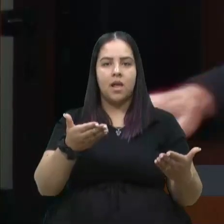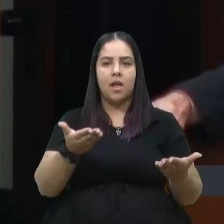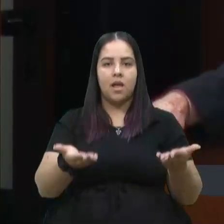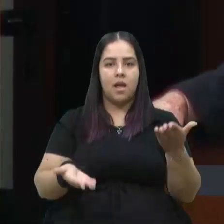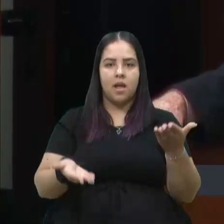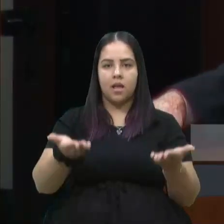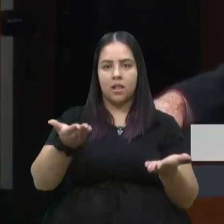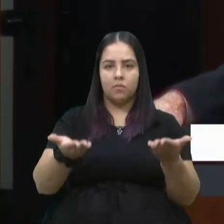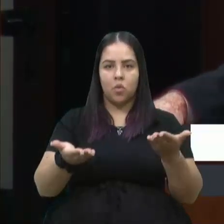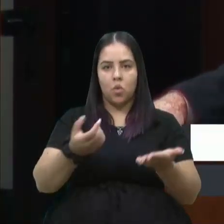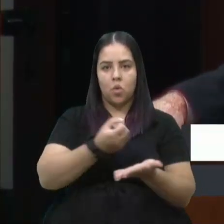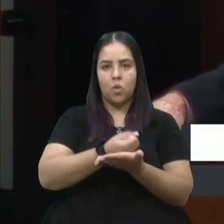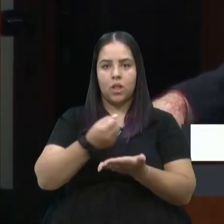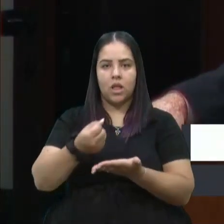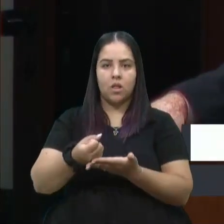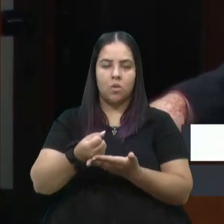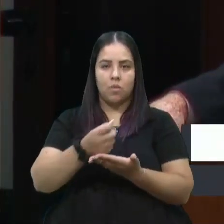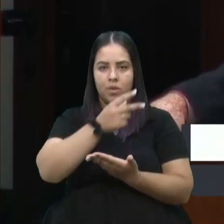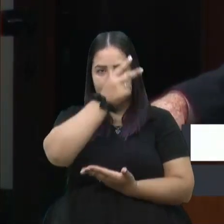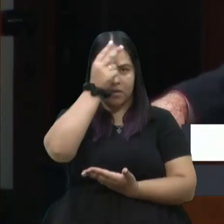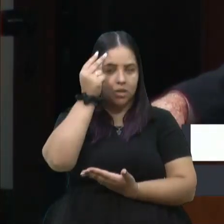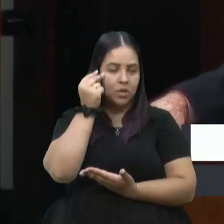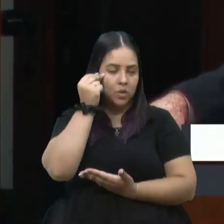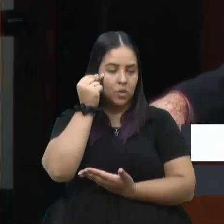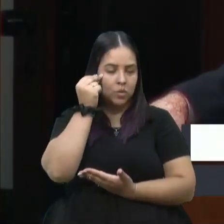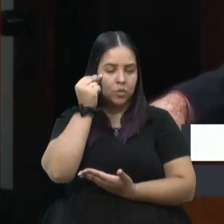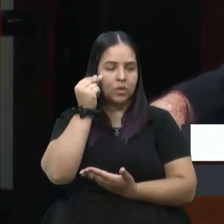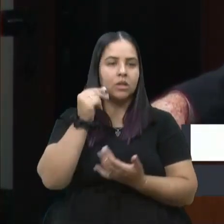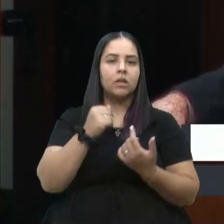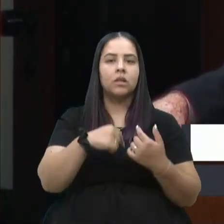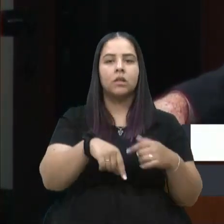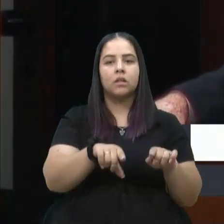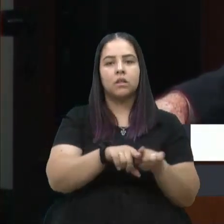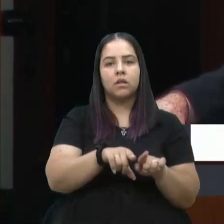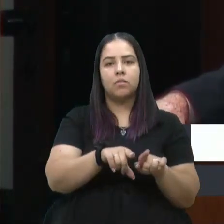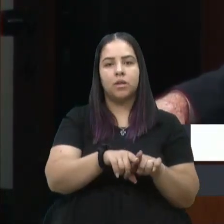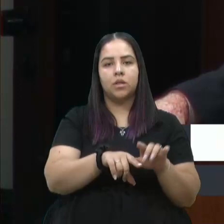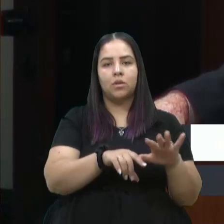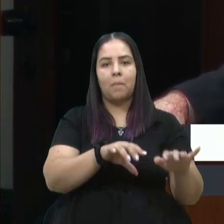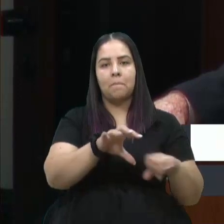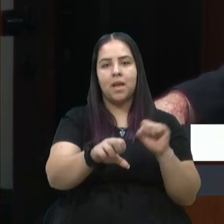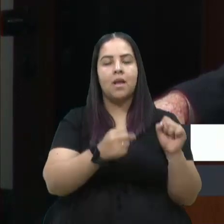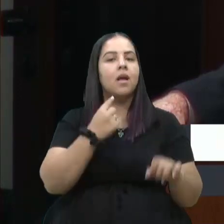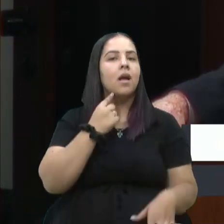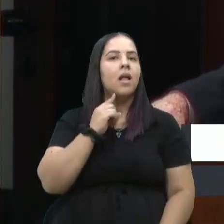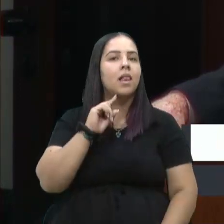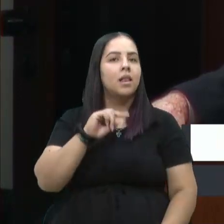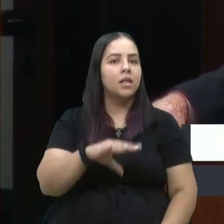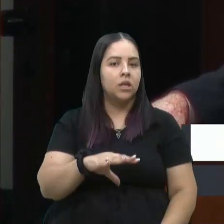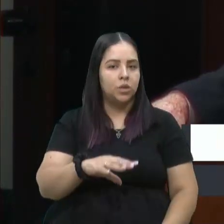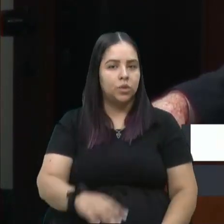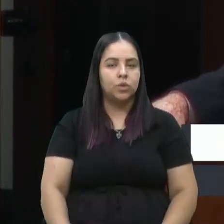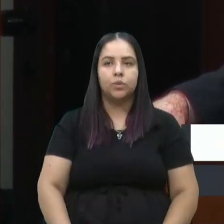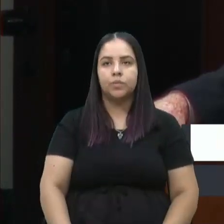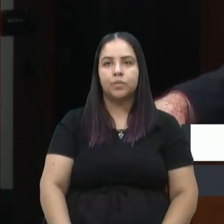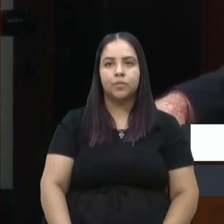contratos com a prefeitura, os contratos da coleta,